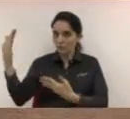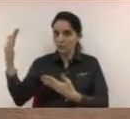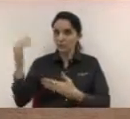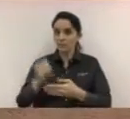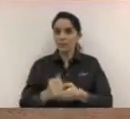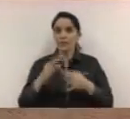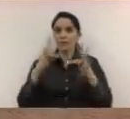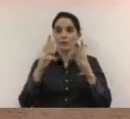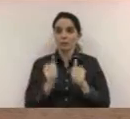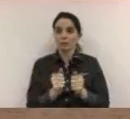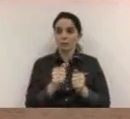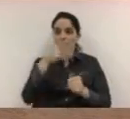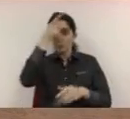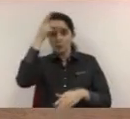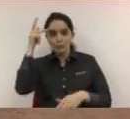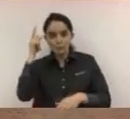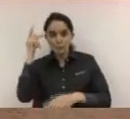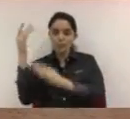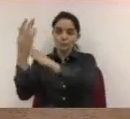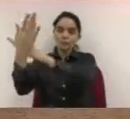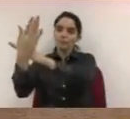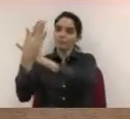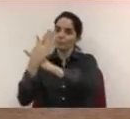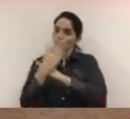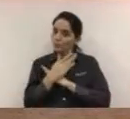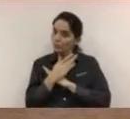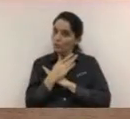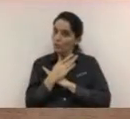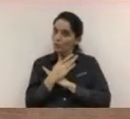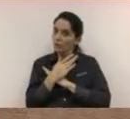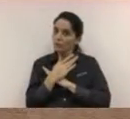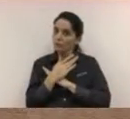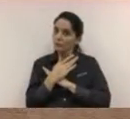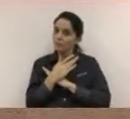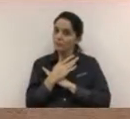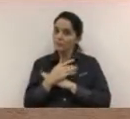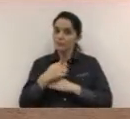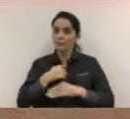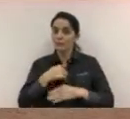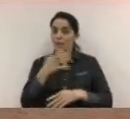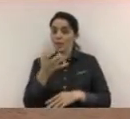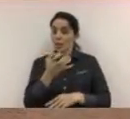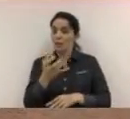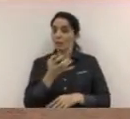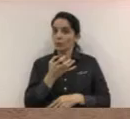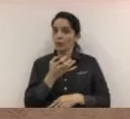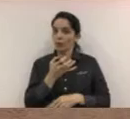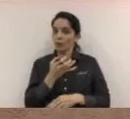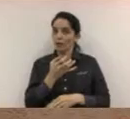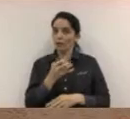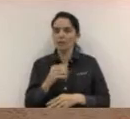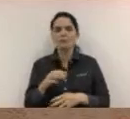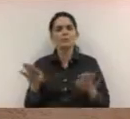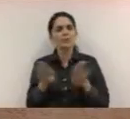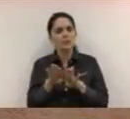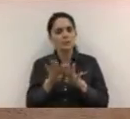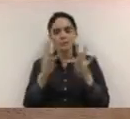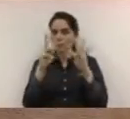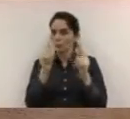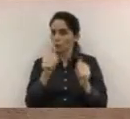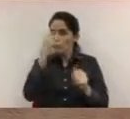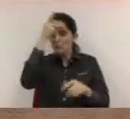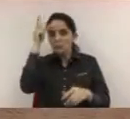que prontamente me ajudaram e quero expressar que a minha expectativa, e acho que de toda a população limeirense, é que os